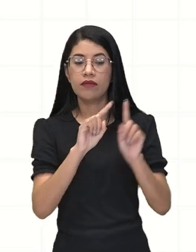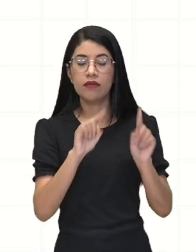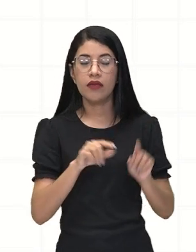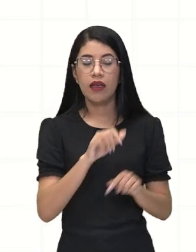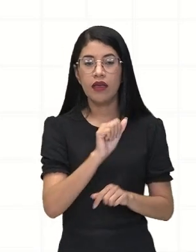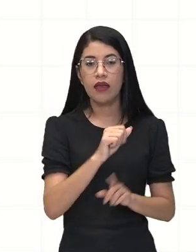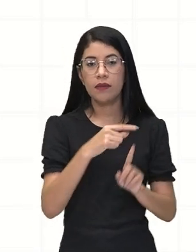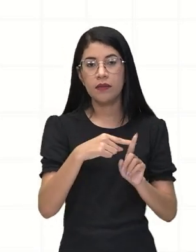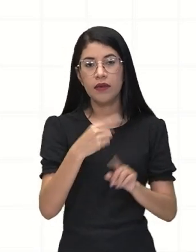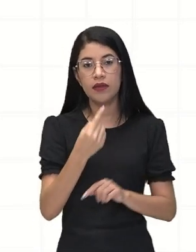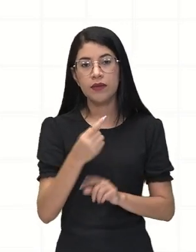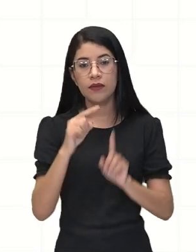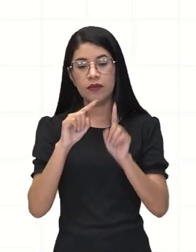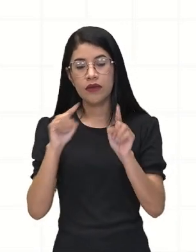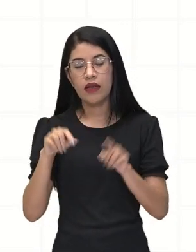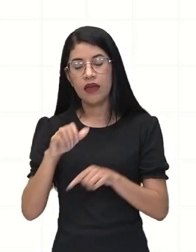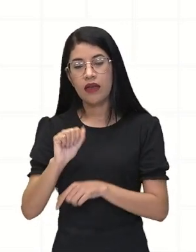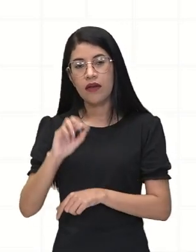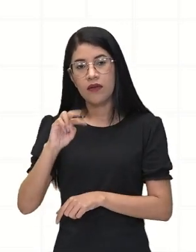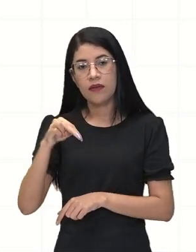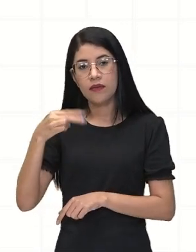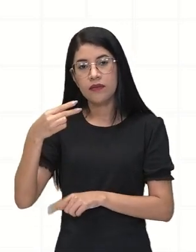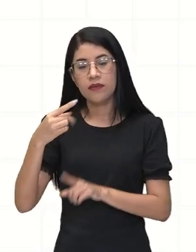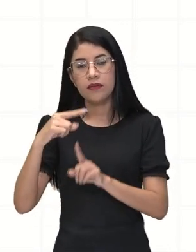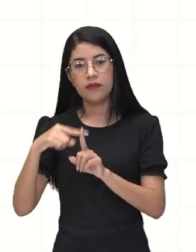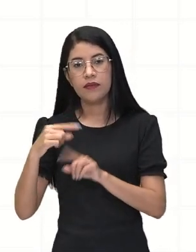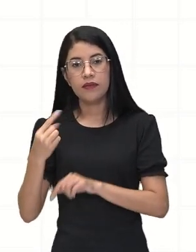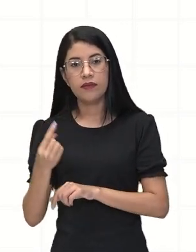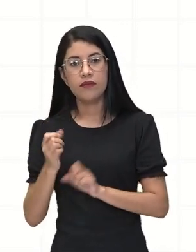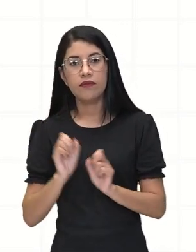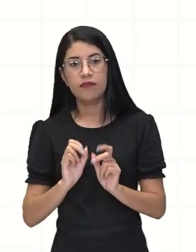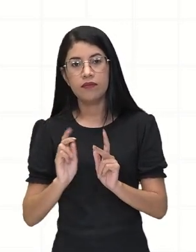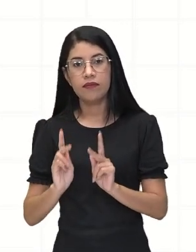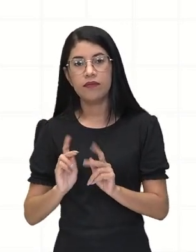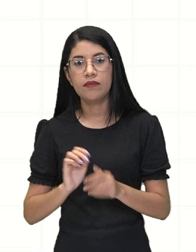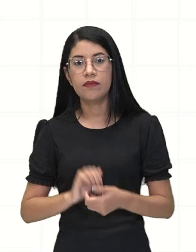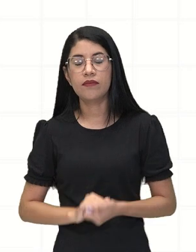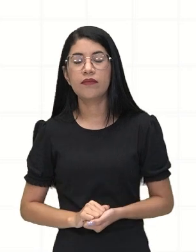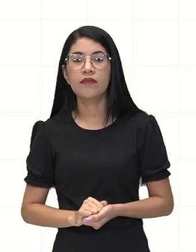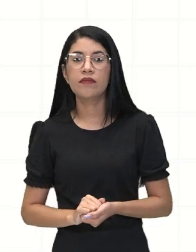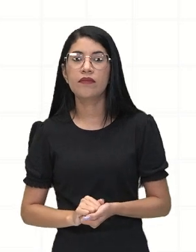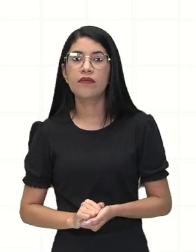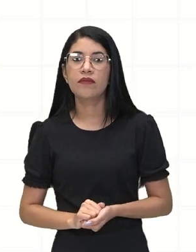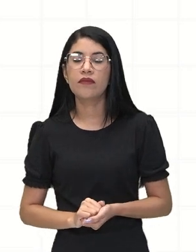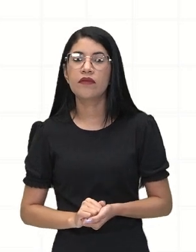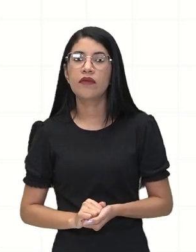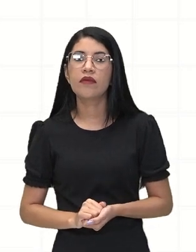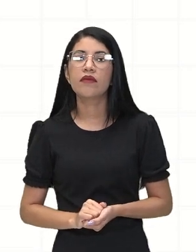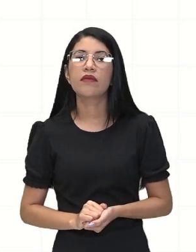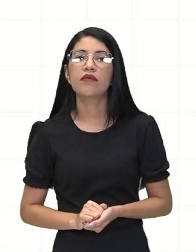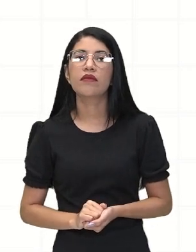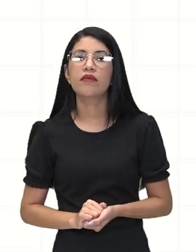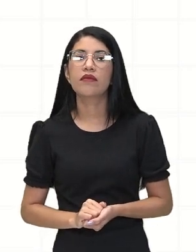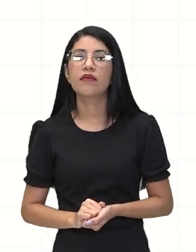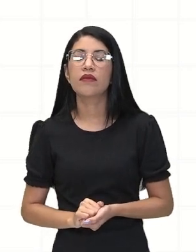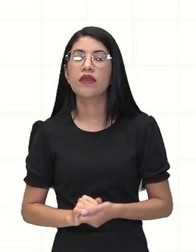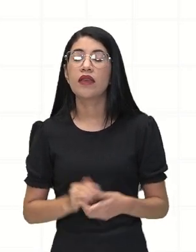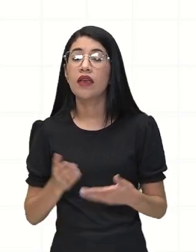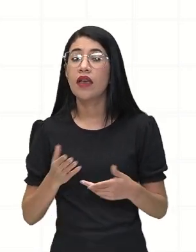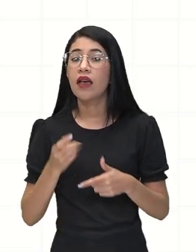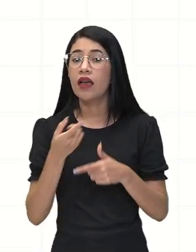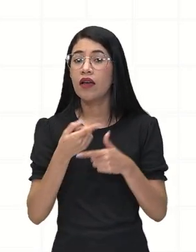1 vezes A ao quadrado mais 1. Tudo bem? Agora vamos conhecer outro tipo de fatoração,